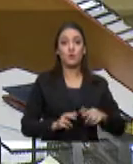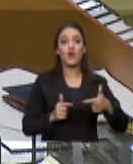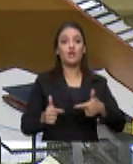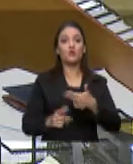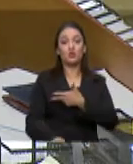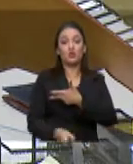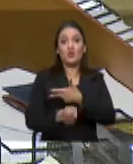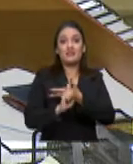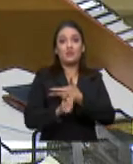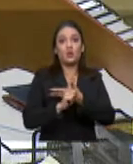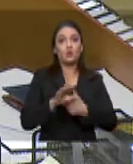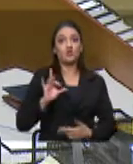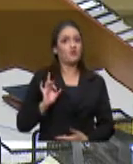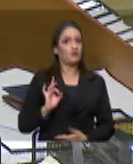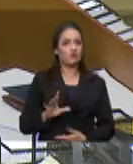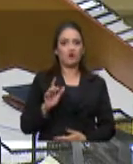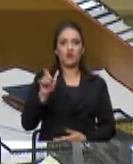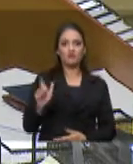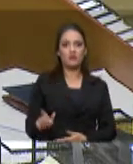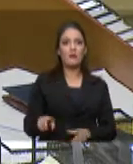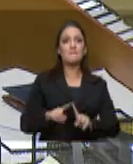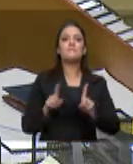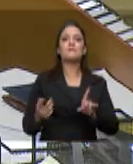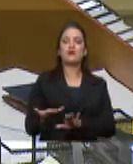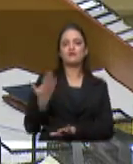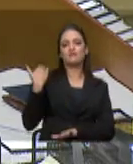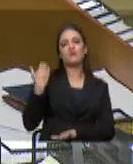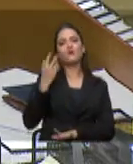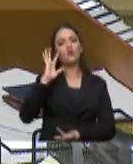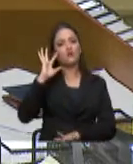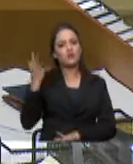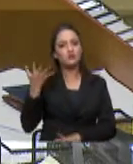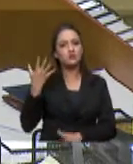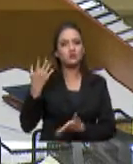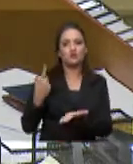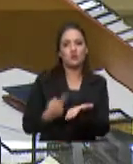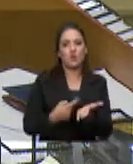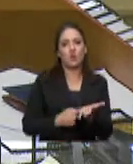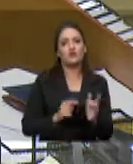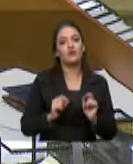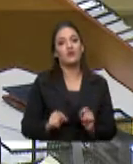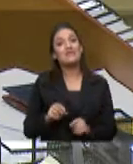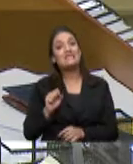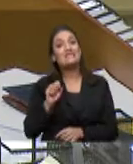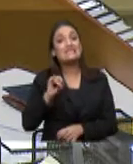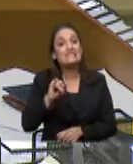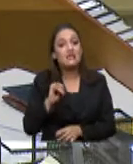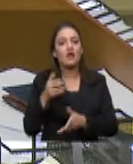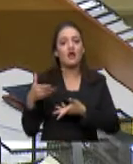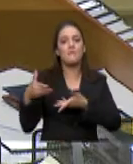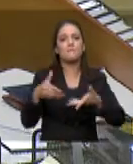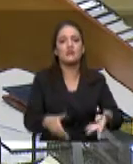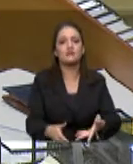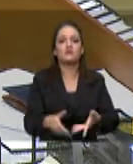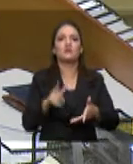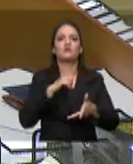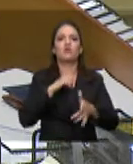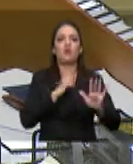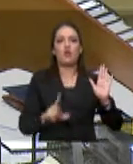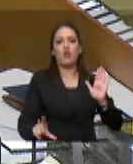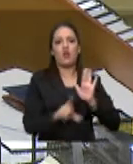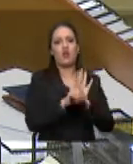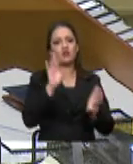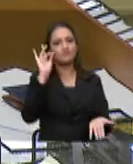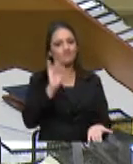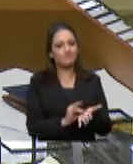Só que, naquela sentada, ficou consignado no acórdão, desde que tal participação tenha previsão legal expressa. O que eu